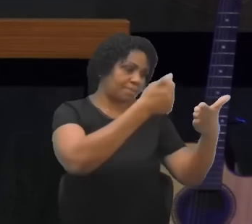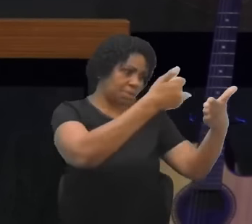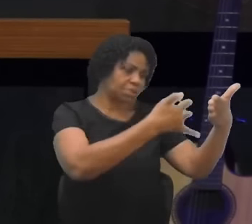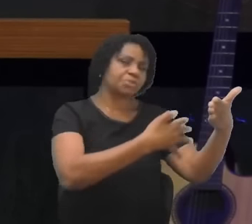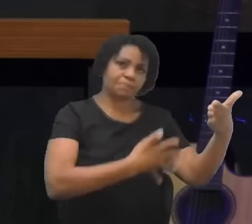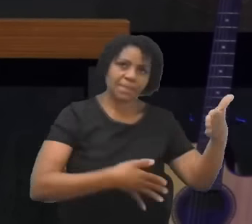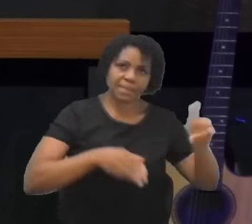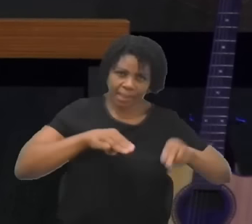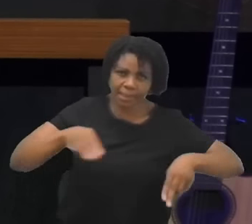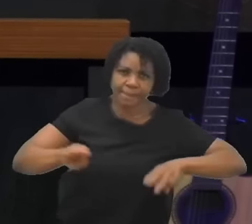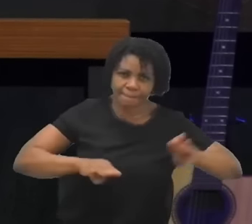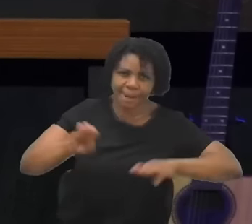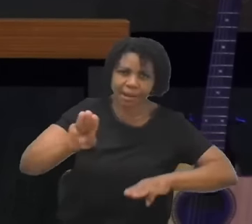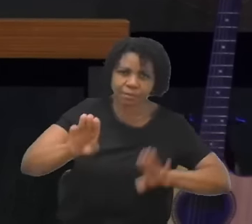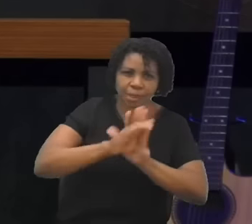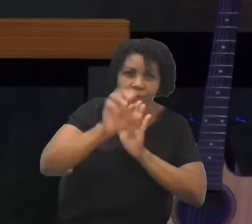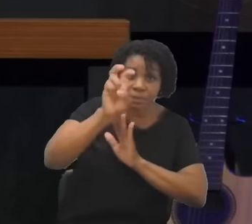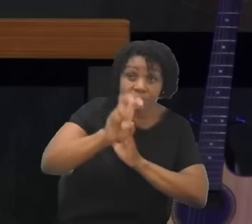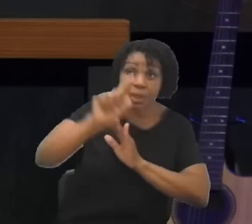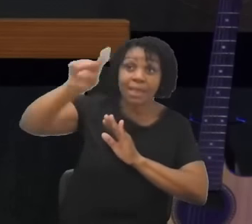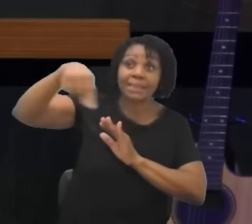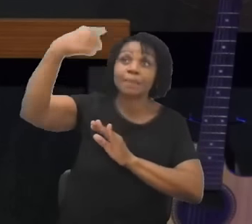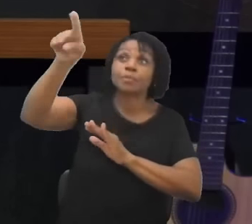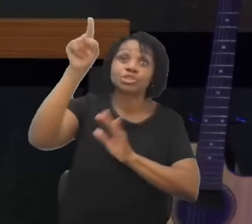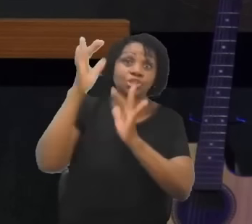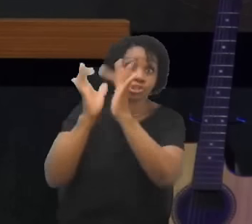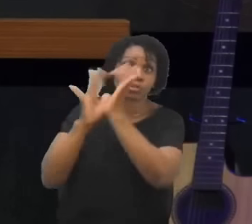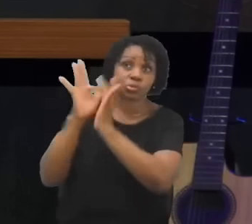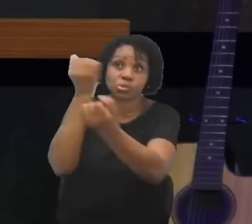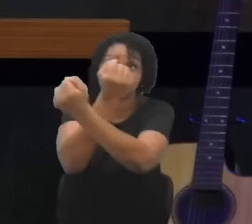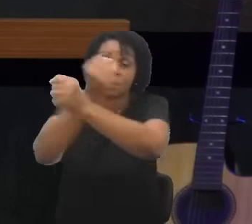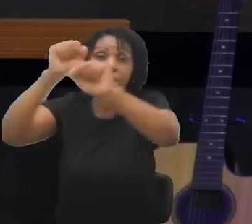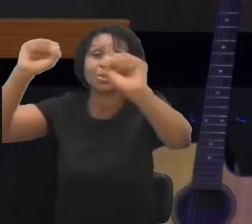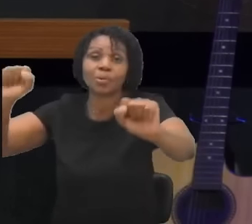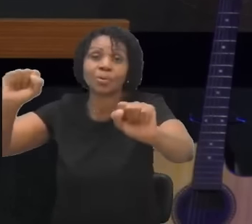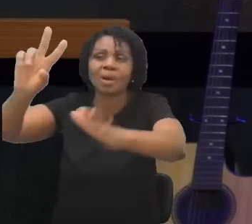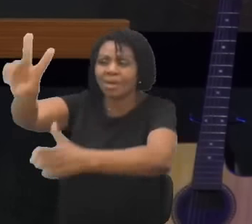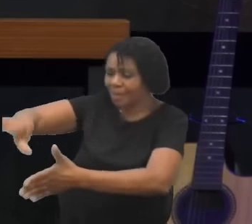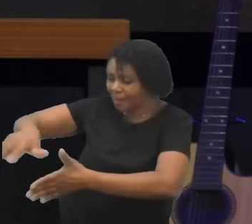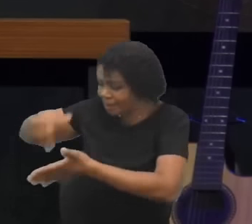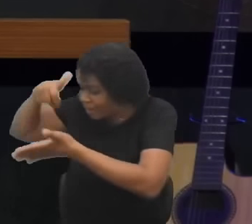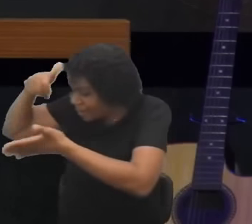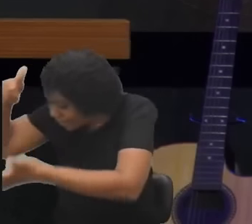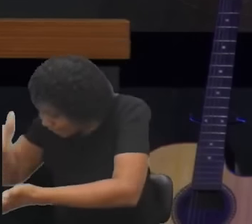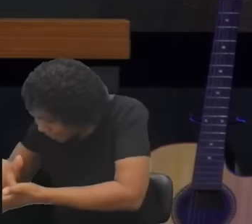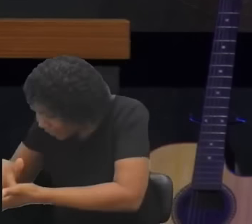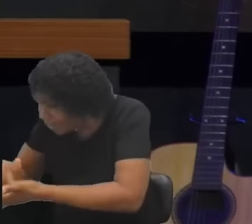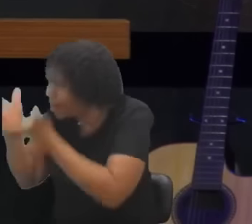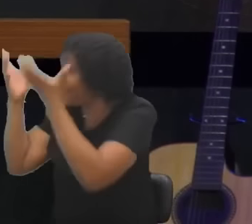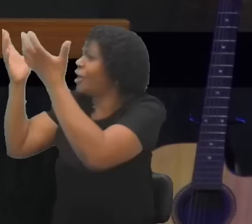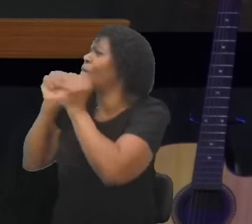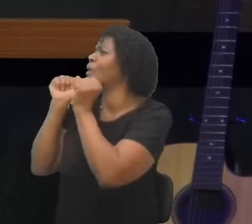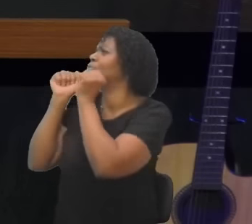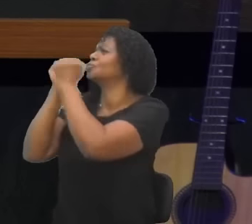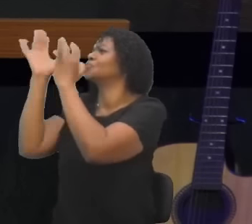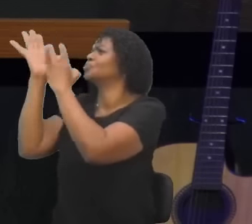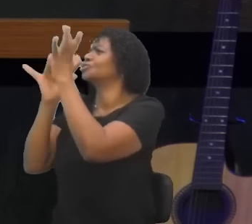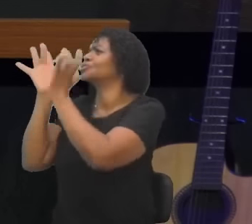em Marcos capítulo 5, que depois que ele foi liberto, ele se jogou aos pés de Jesus, ele disse, eu quero ir